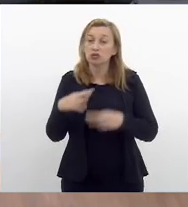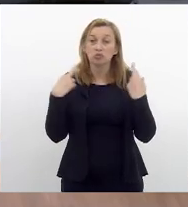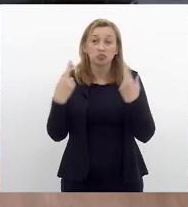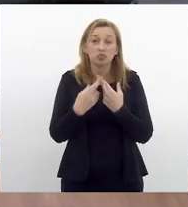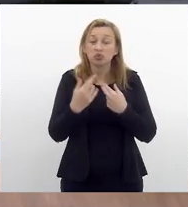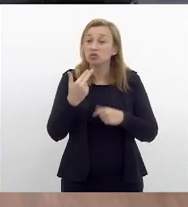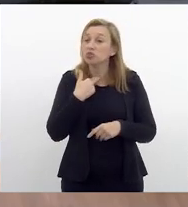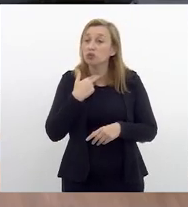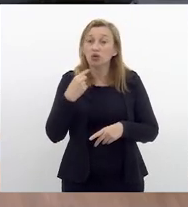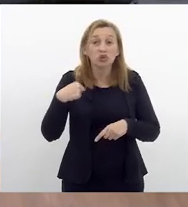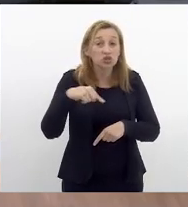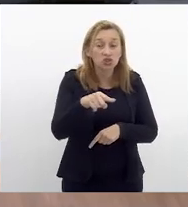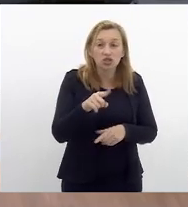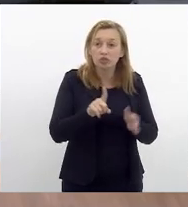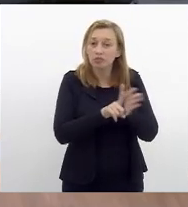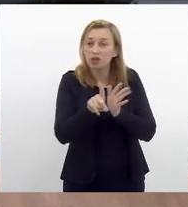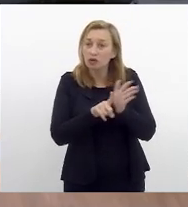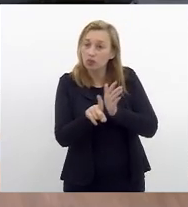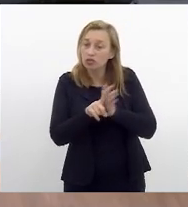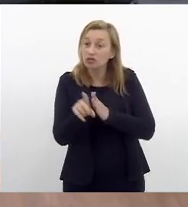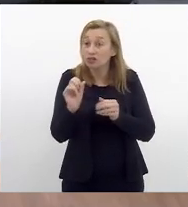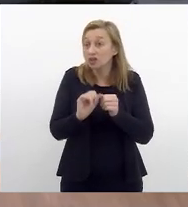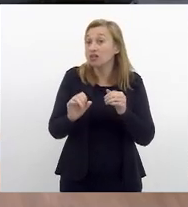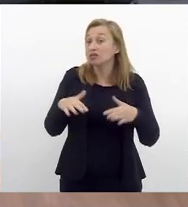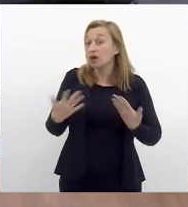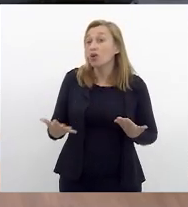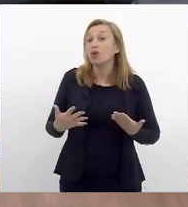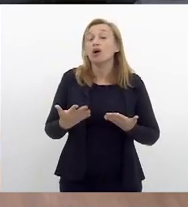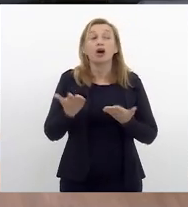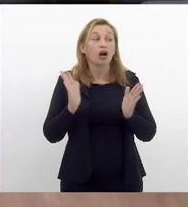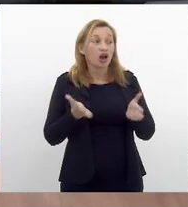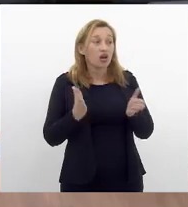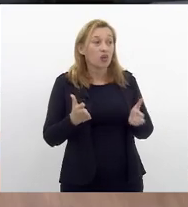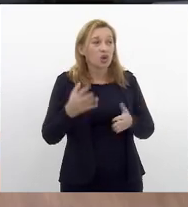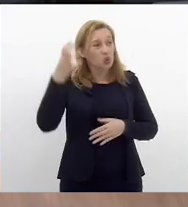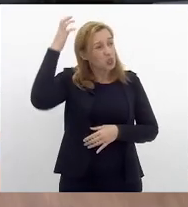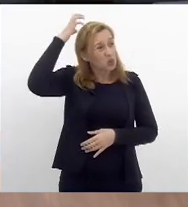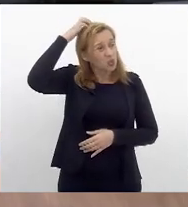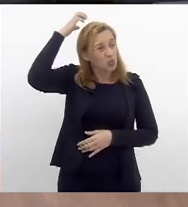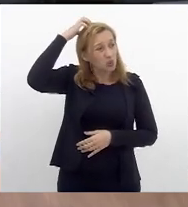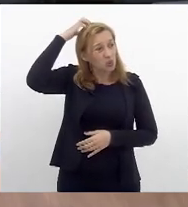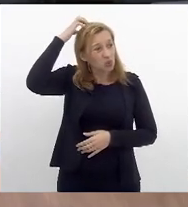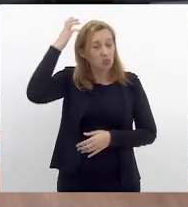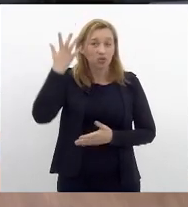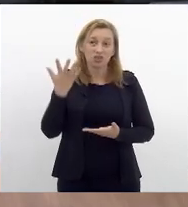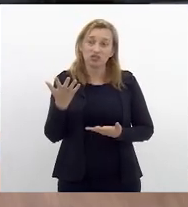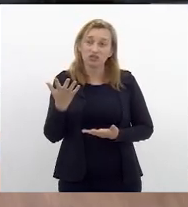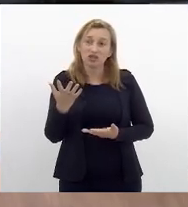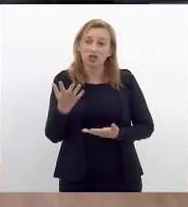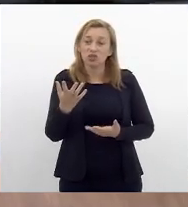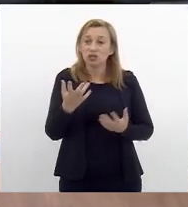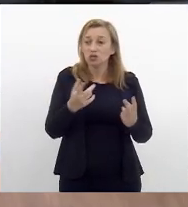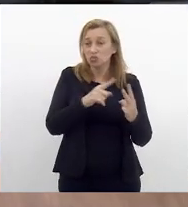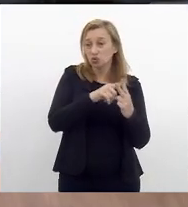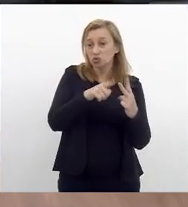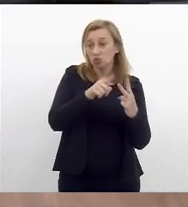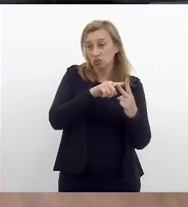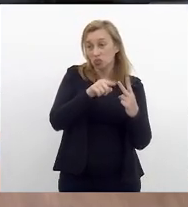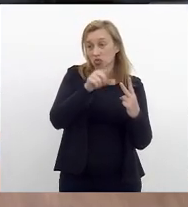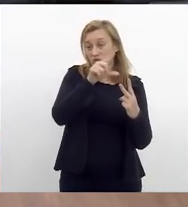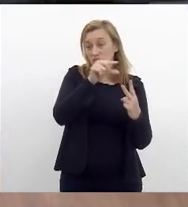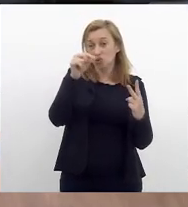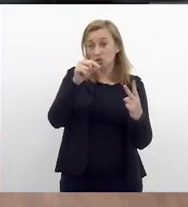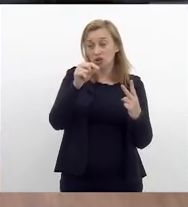fazer as suas perguntas, né? Agora, isso também não é culpa dos proponentes, dos candidatos ao